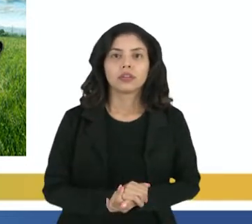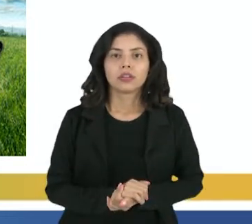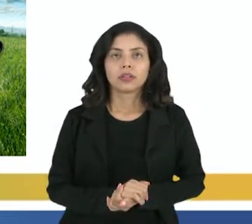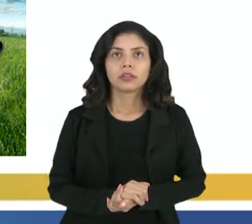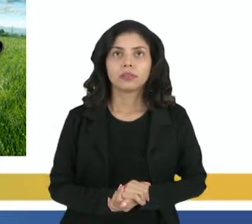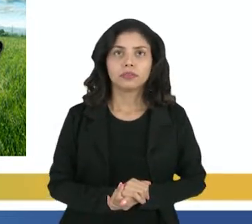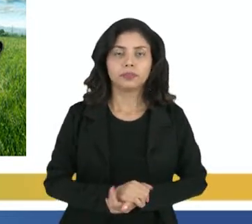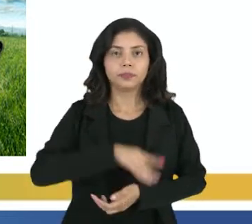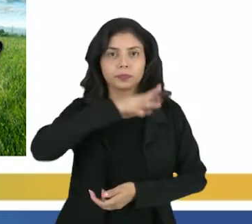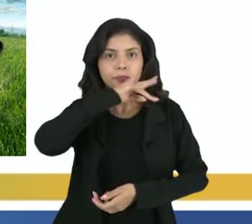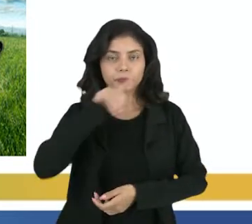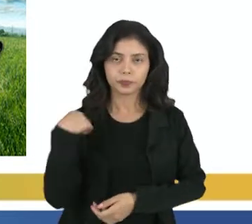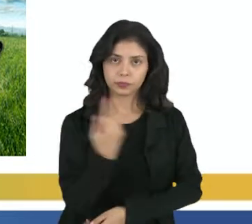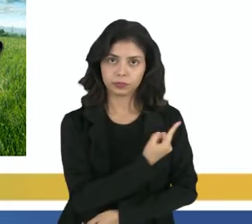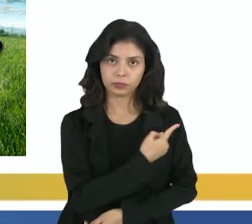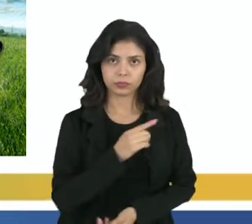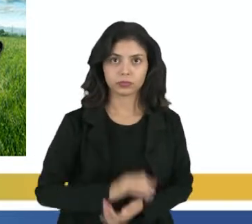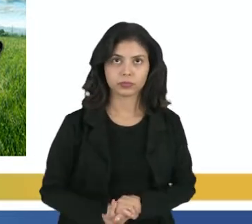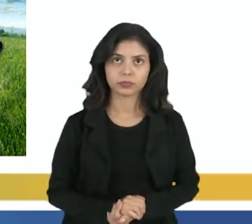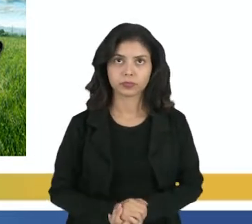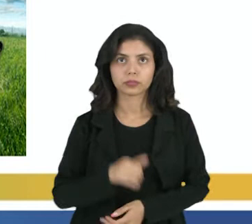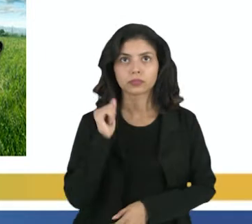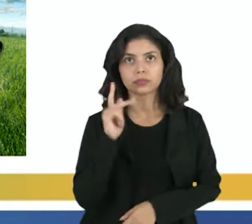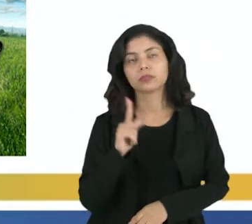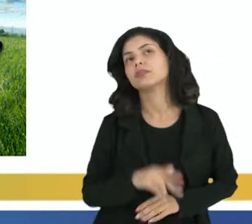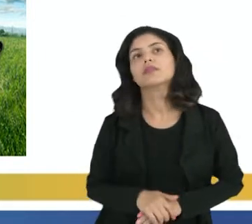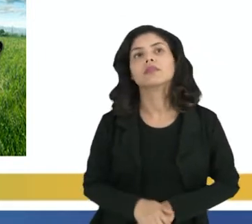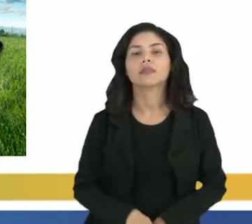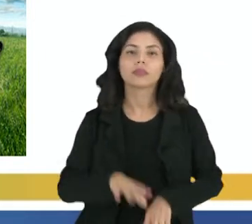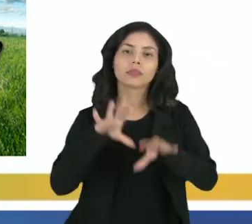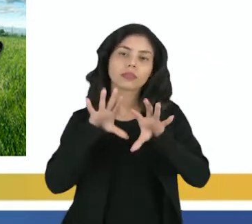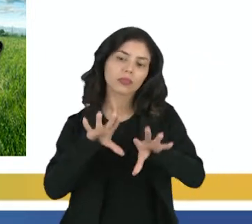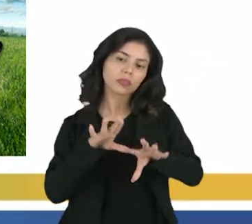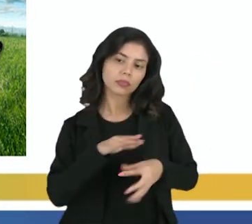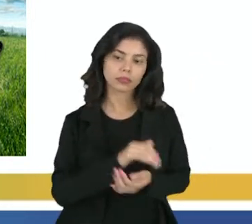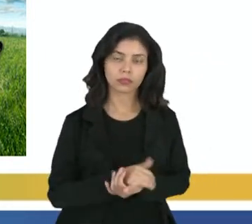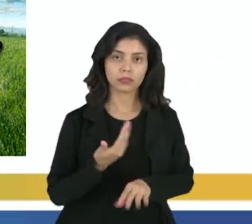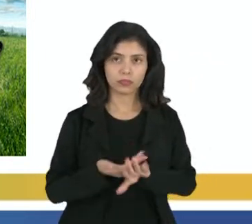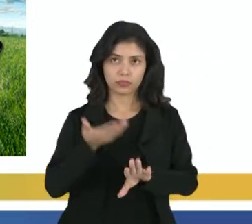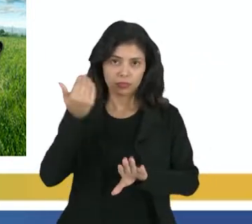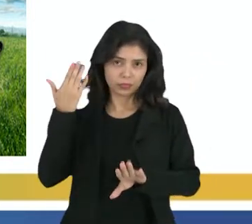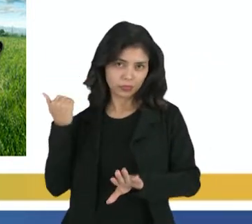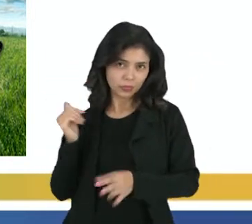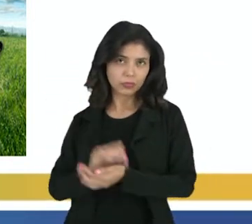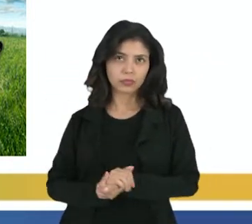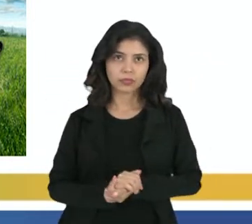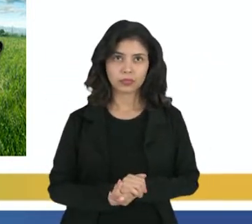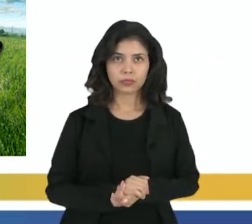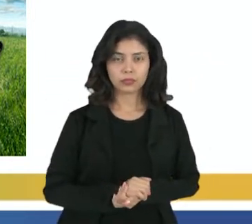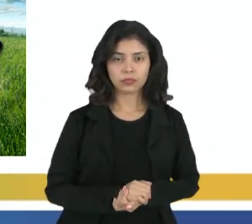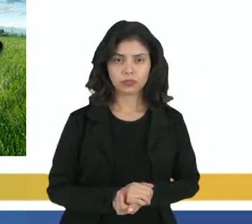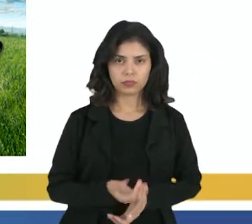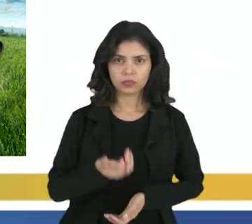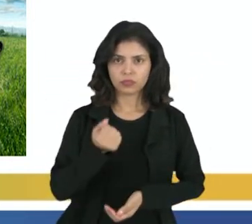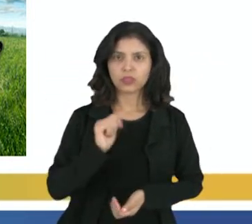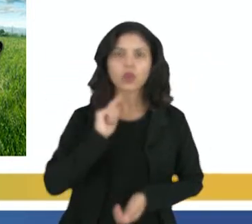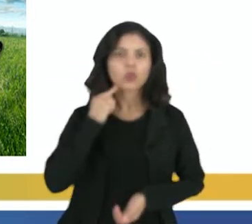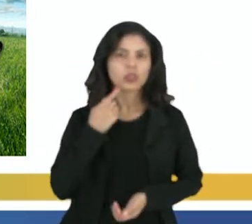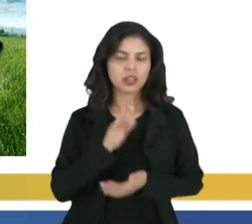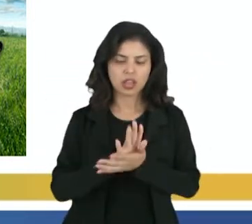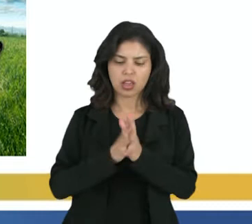muito ruins no nosso meio, ok? E assim, pessoal, desde o jogar o papel no